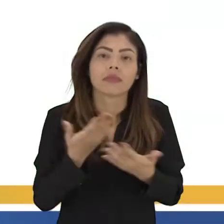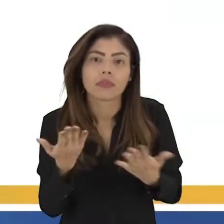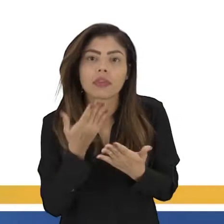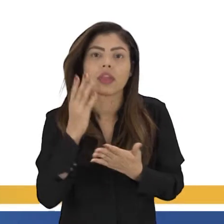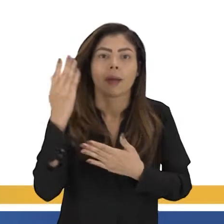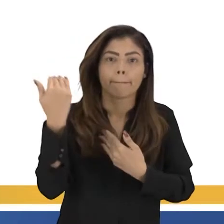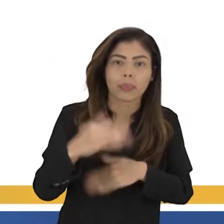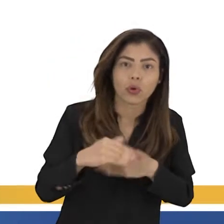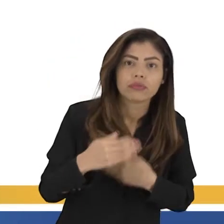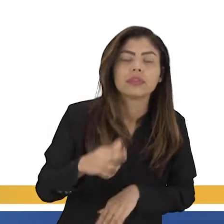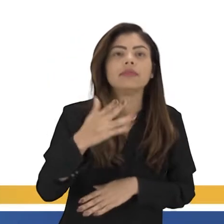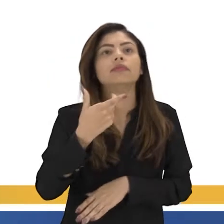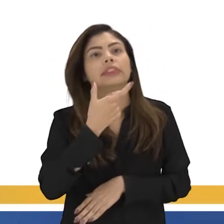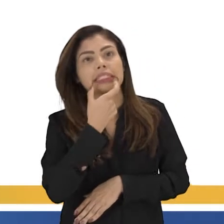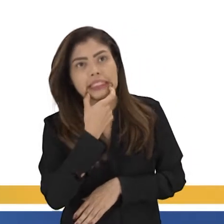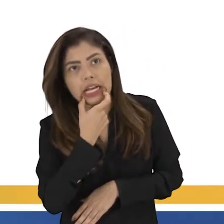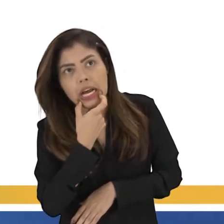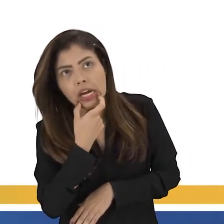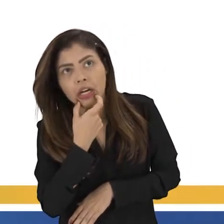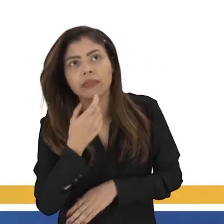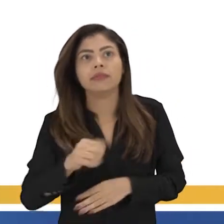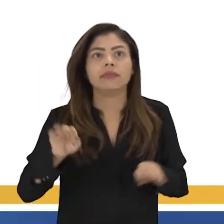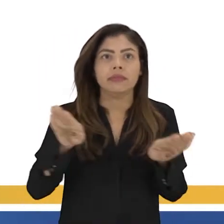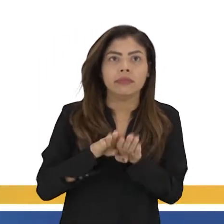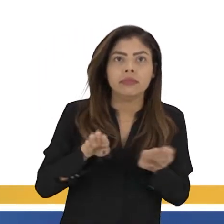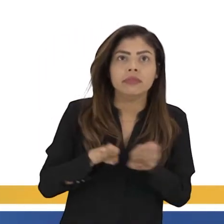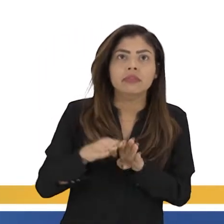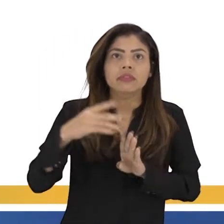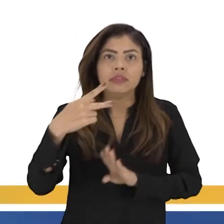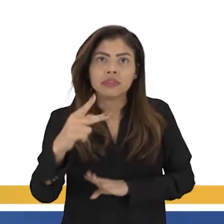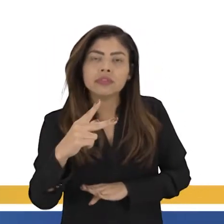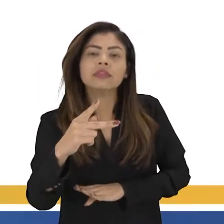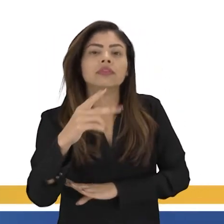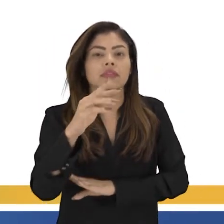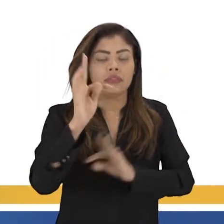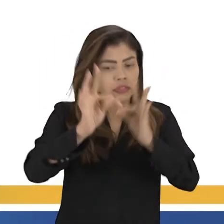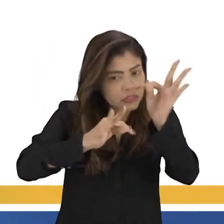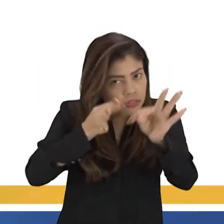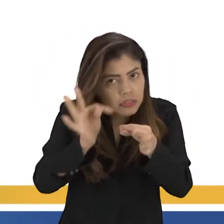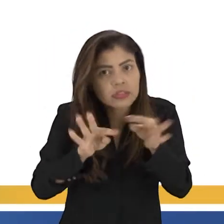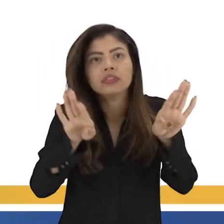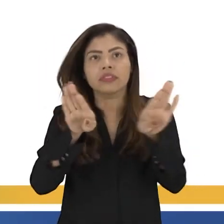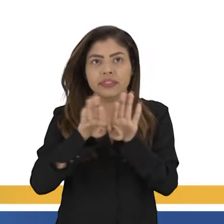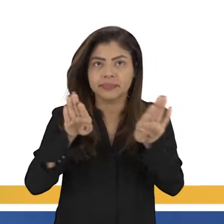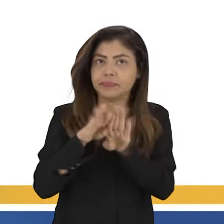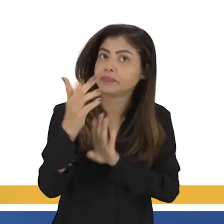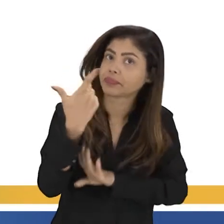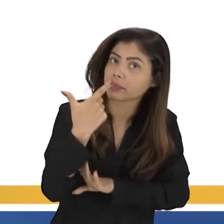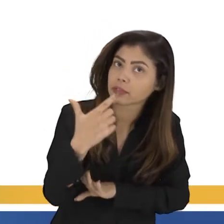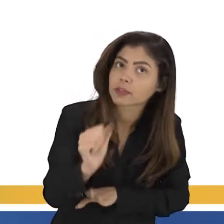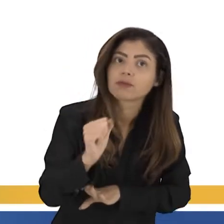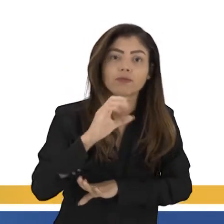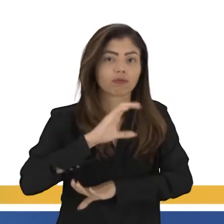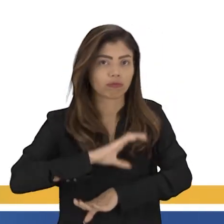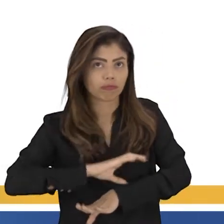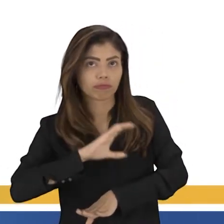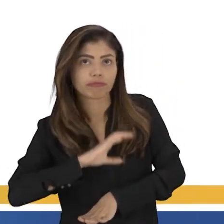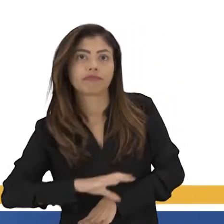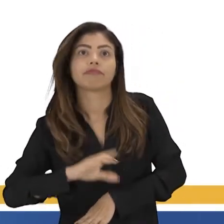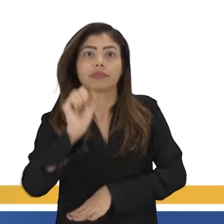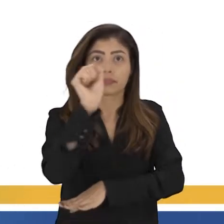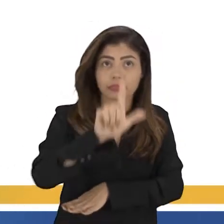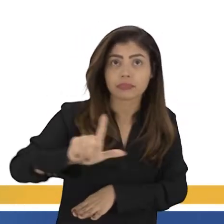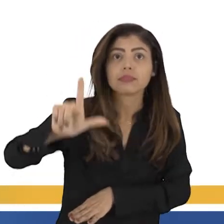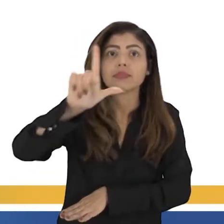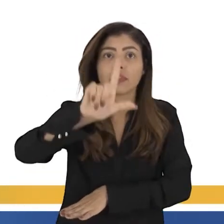de linguagens, códigos e suas tecnologias abrange o conteúdo de língua portuguesa,